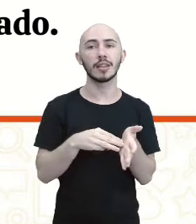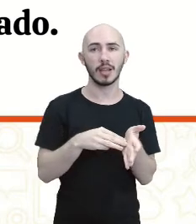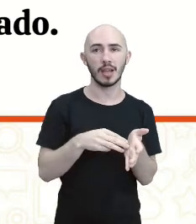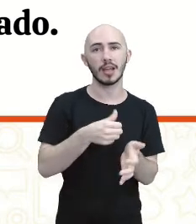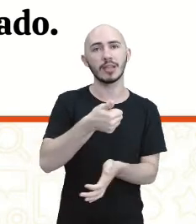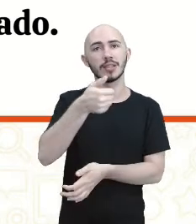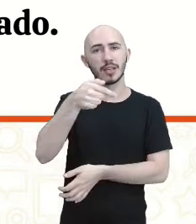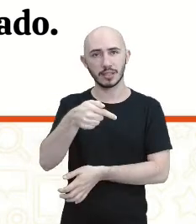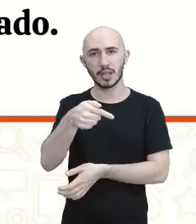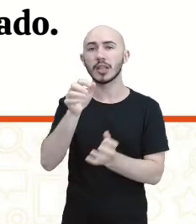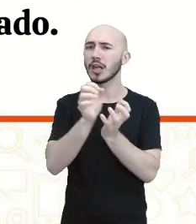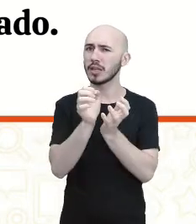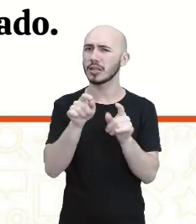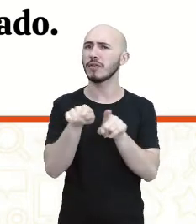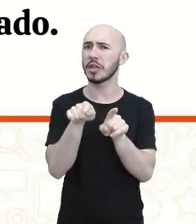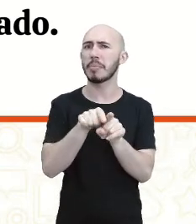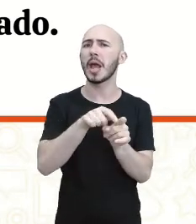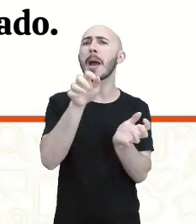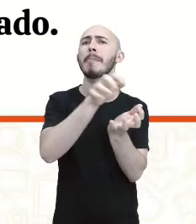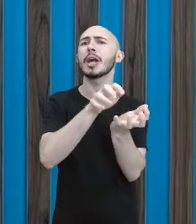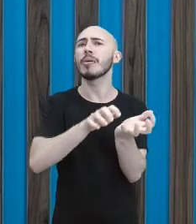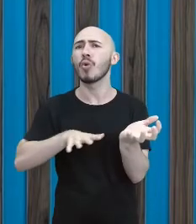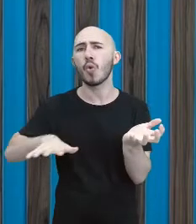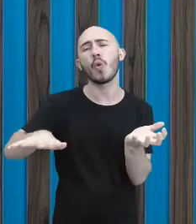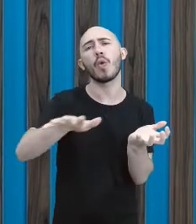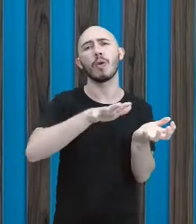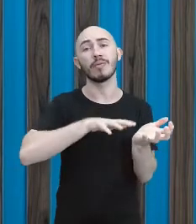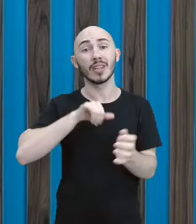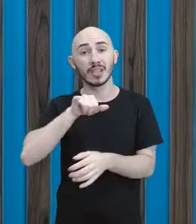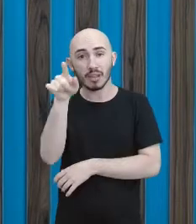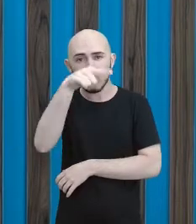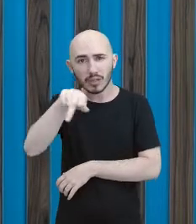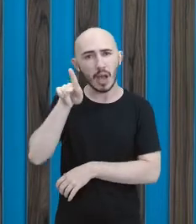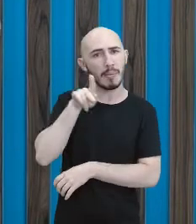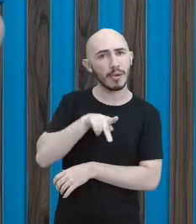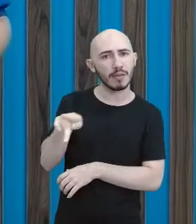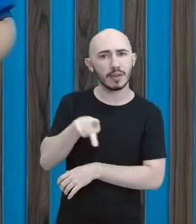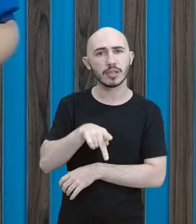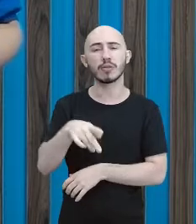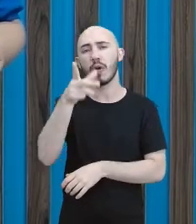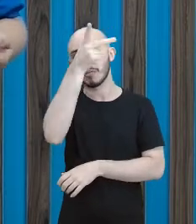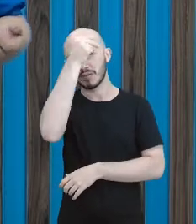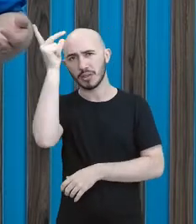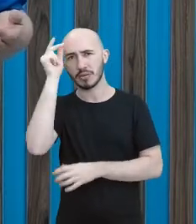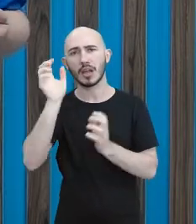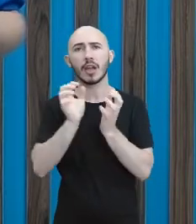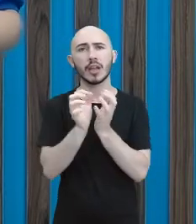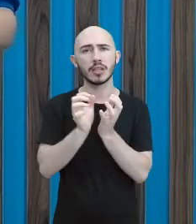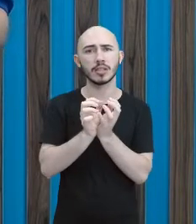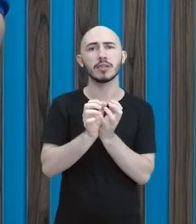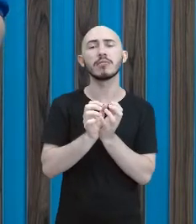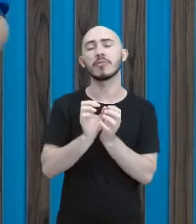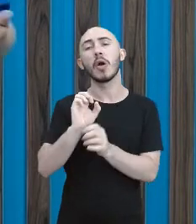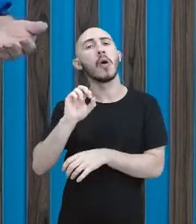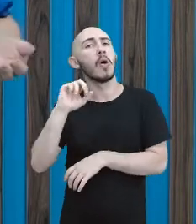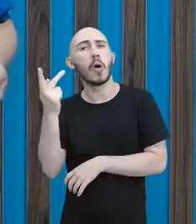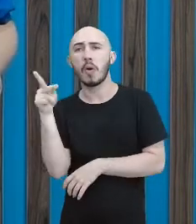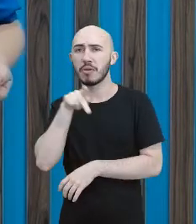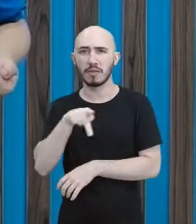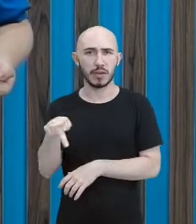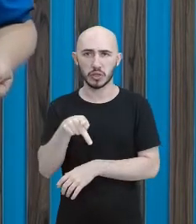todo o estado. Então, se você é professor, tanto da Prefeitura do Recife, quanto